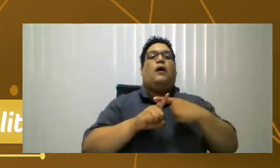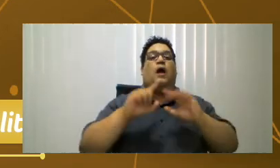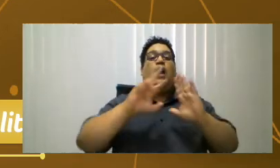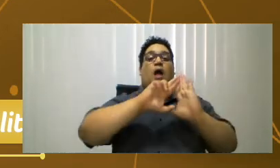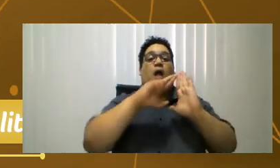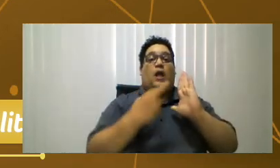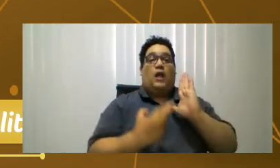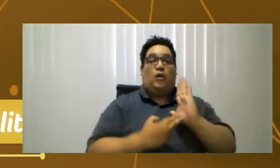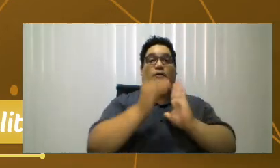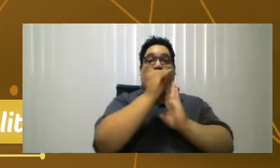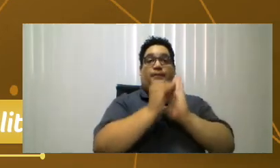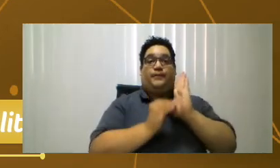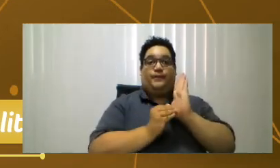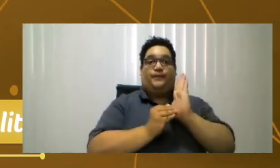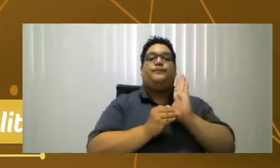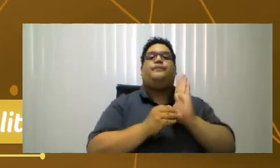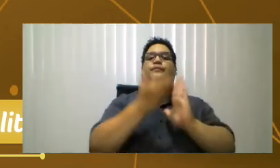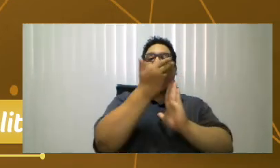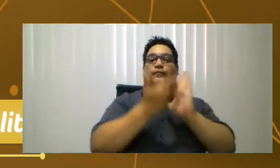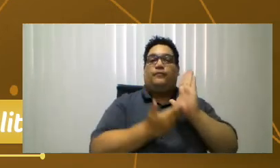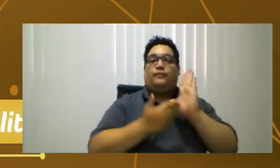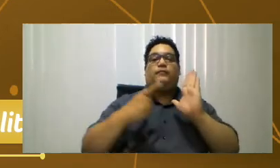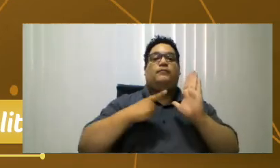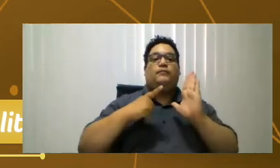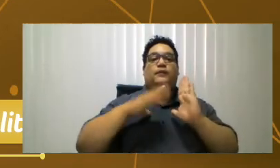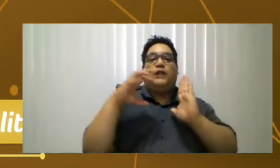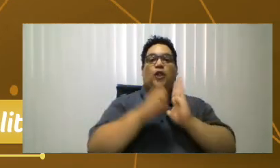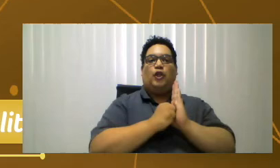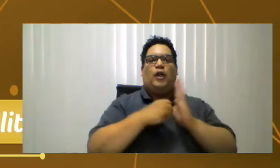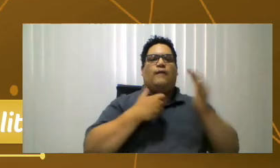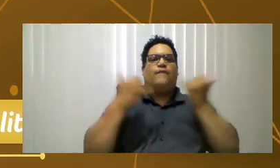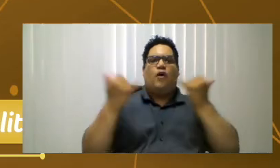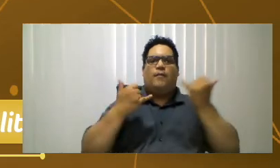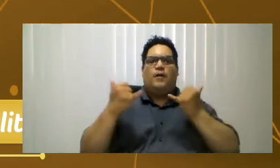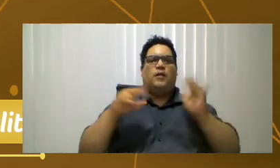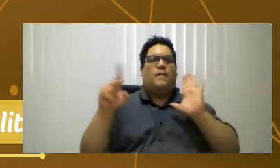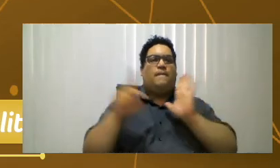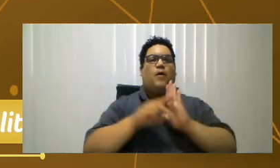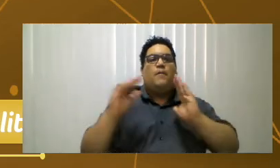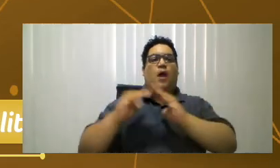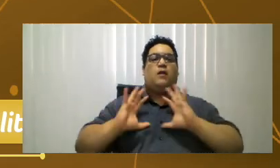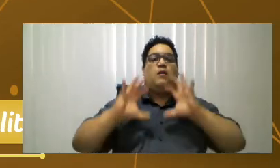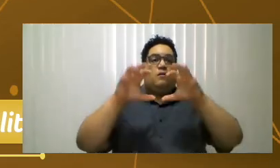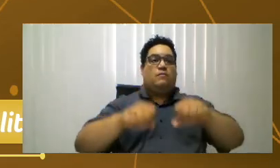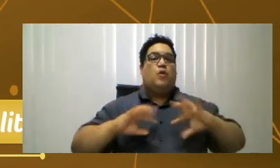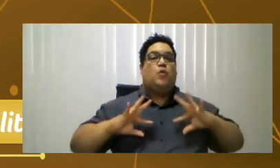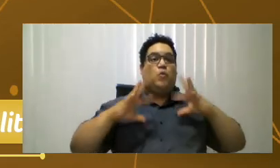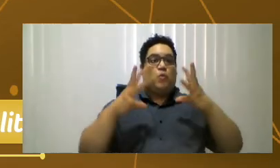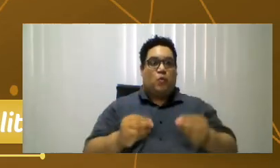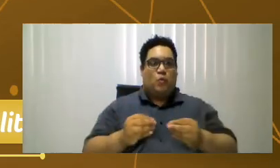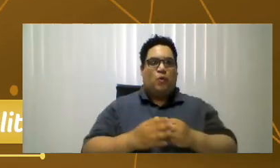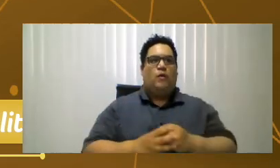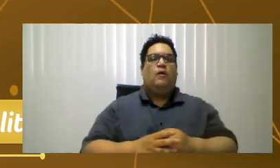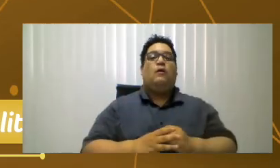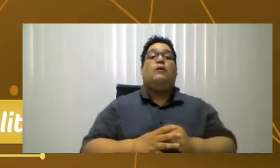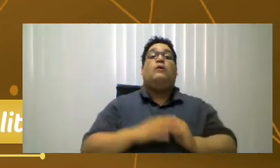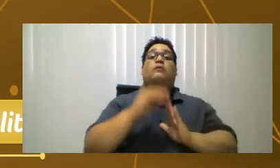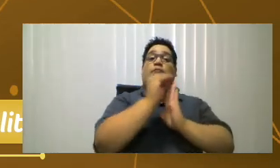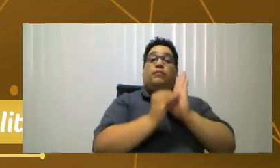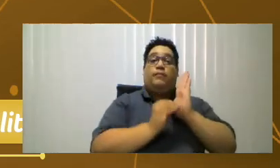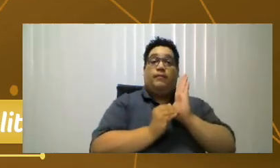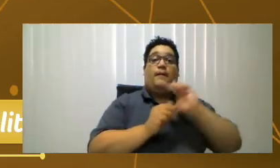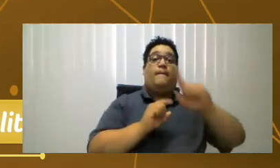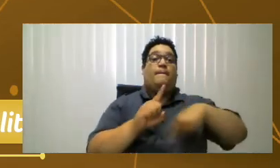relatório onde encontra-se registrada todas as informações da ocupação irregular, toda essa documentação, além